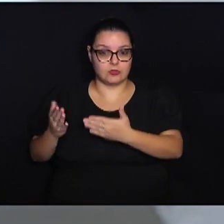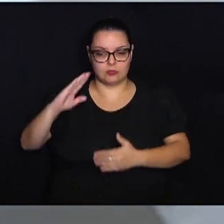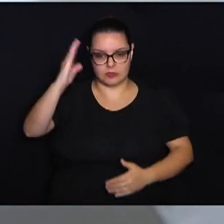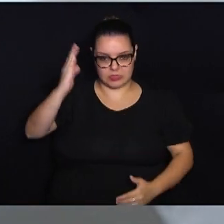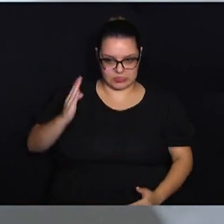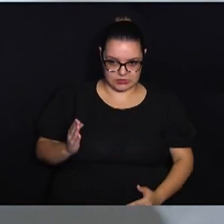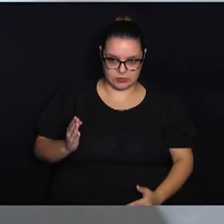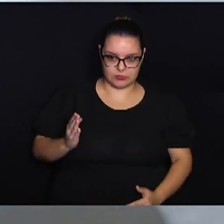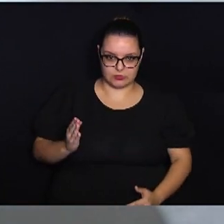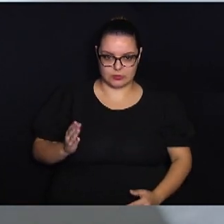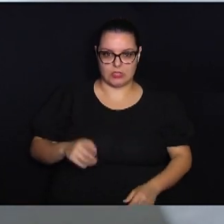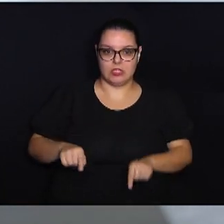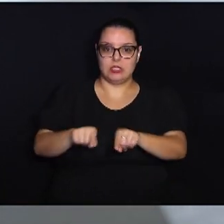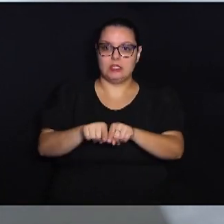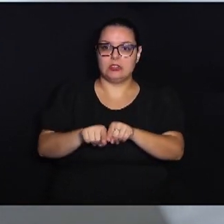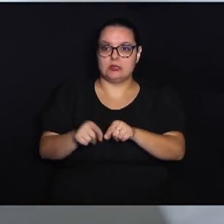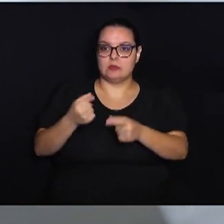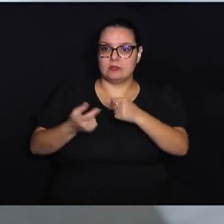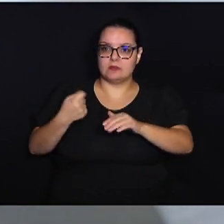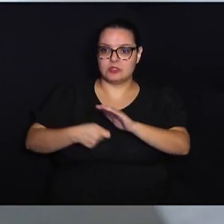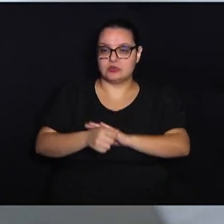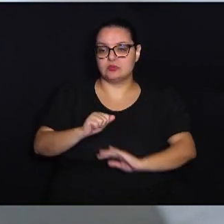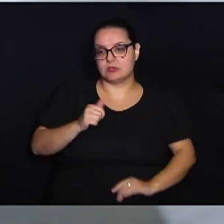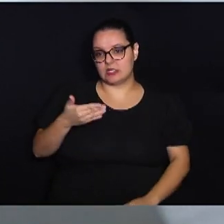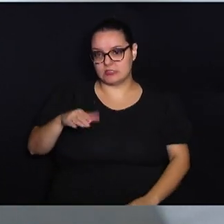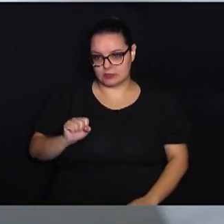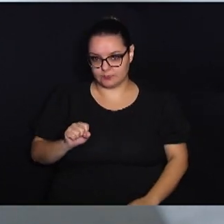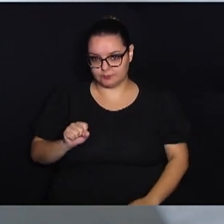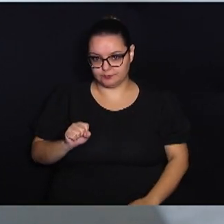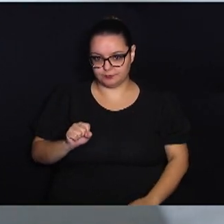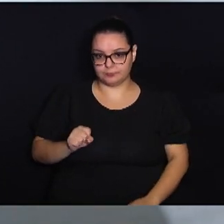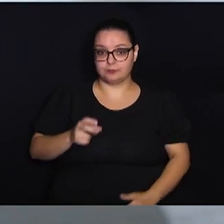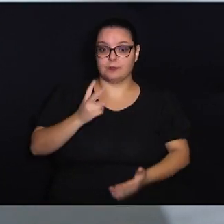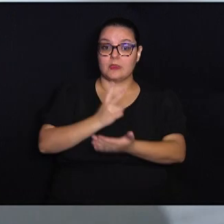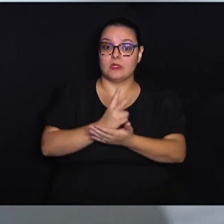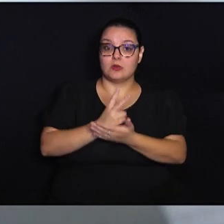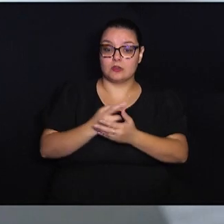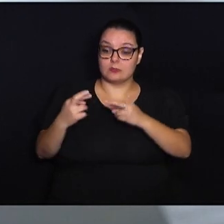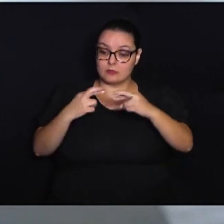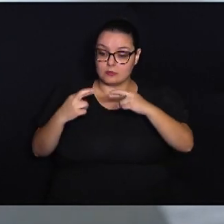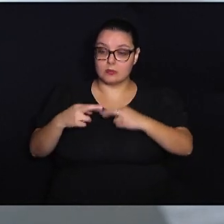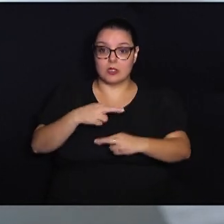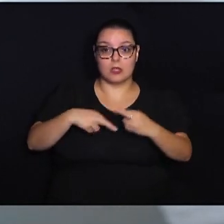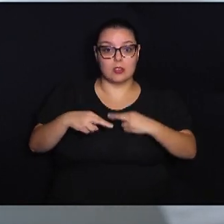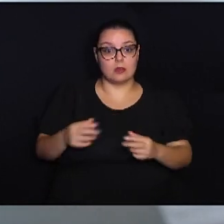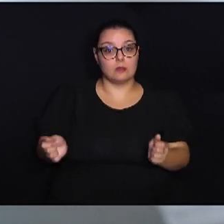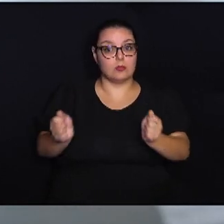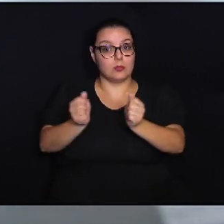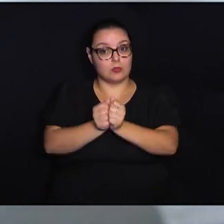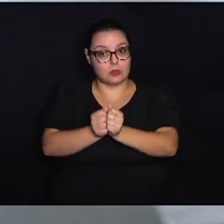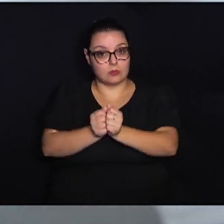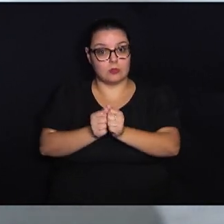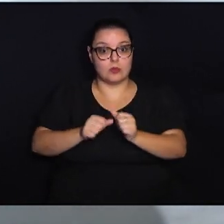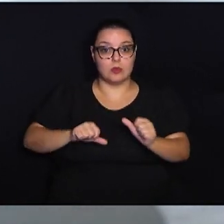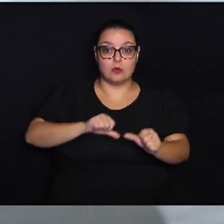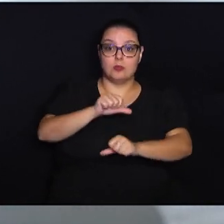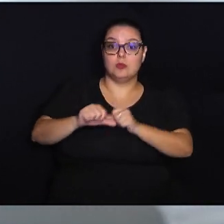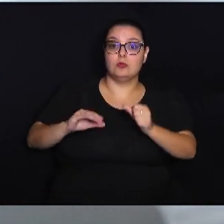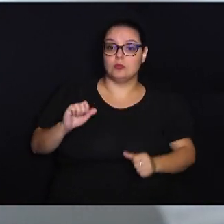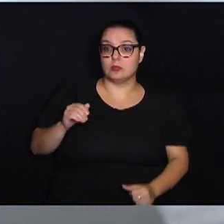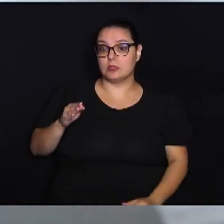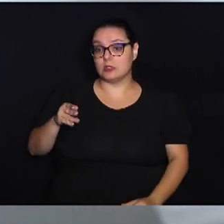arte, estimular a reflexão e ainda aproximar toda a comunidade do poder legislativo. A ideia do